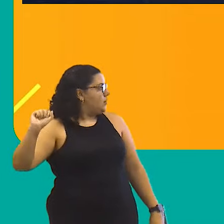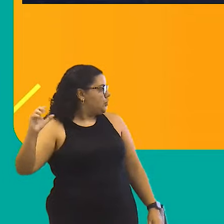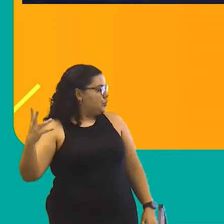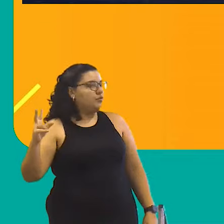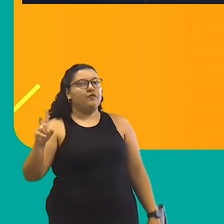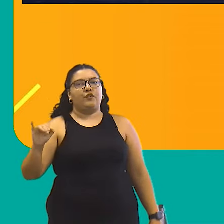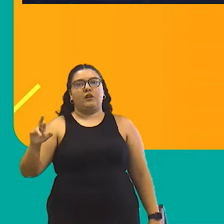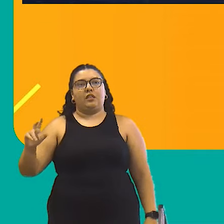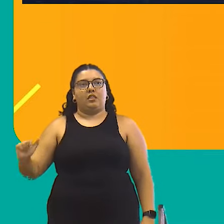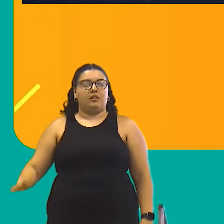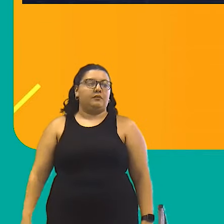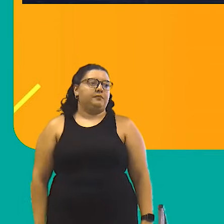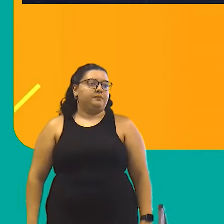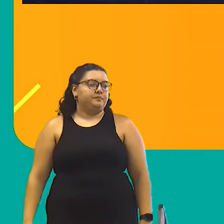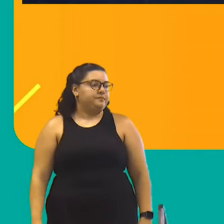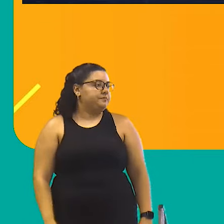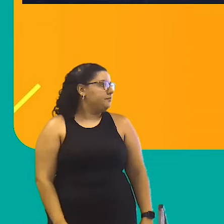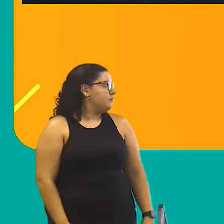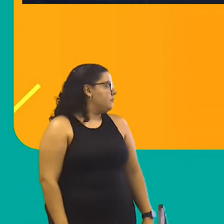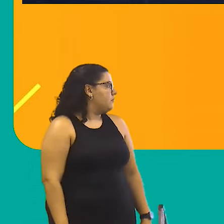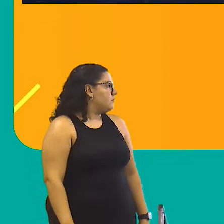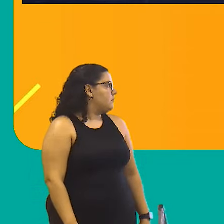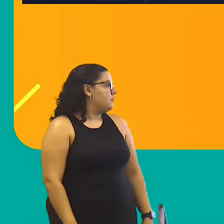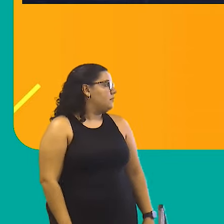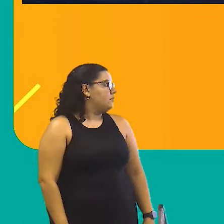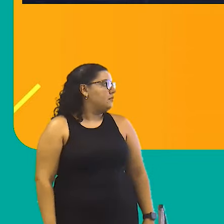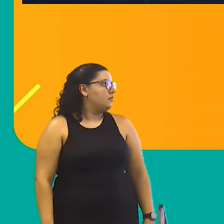arco-íris? Vai aumentando a